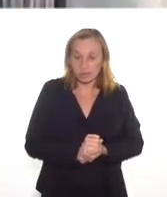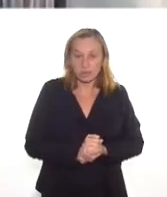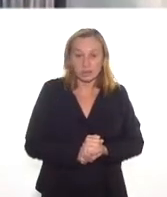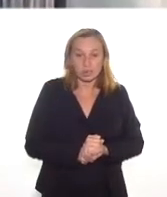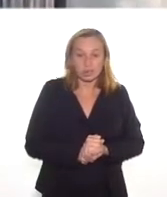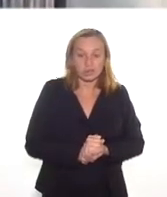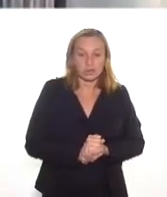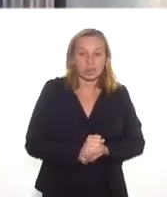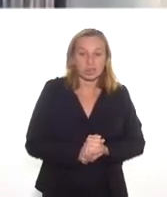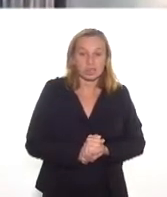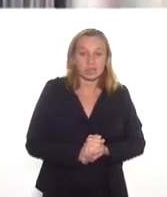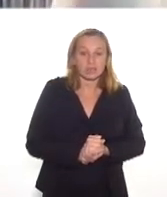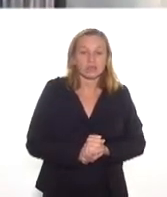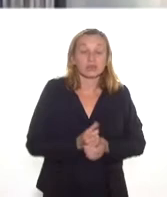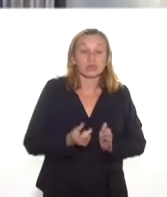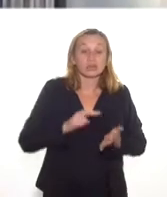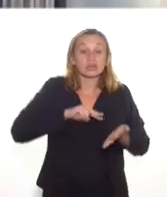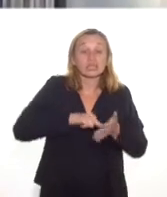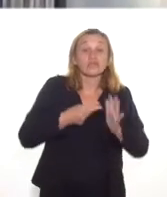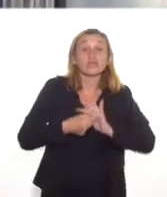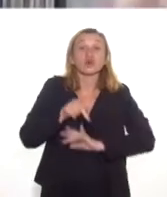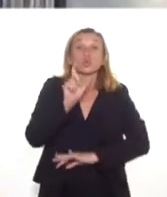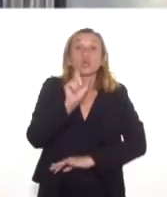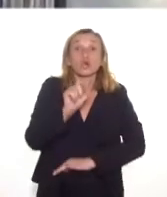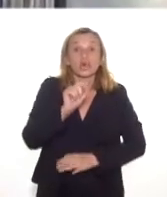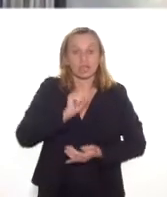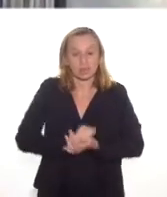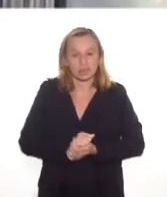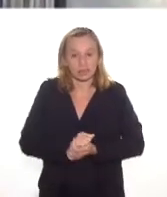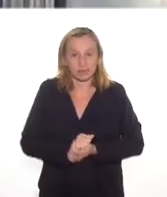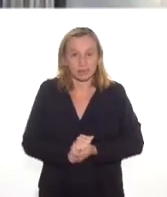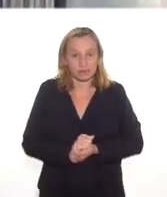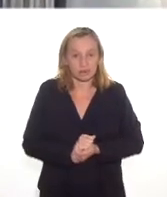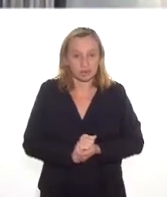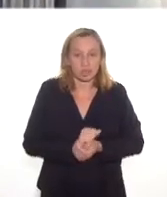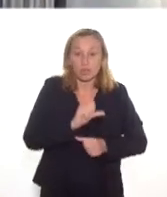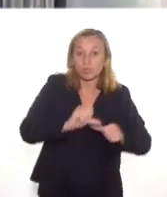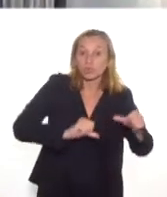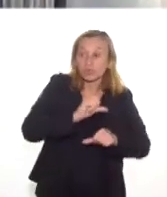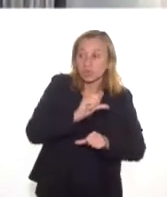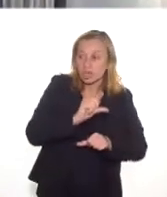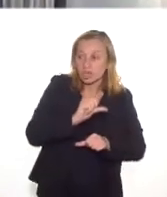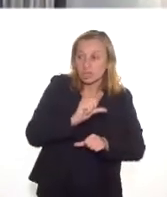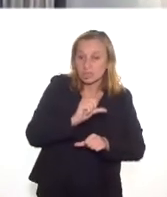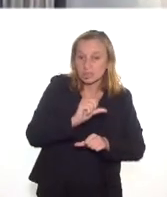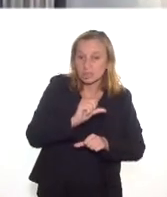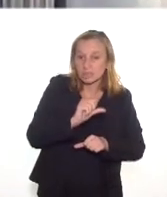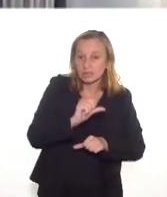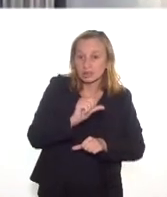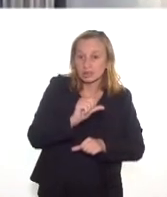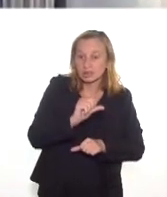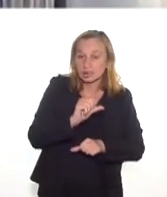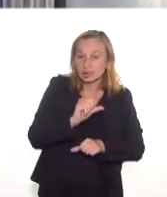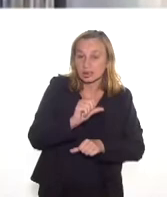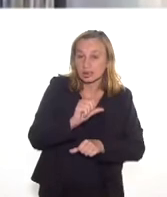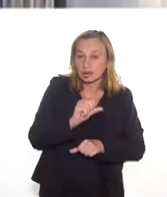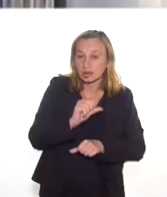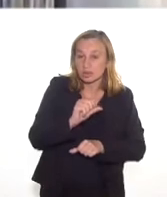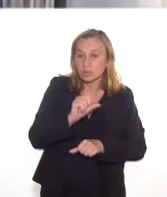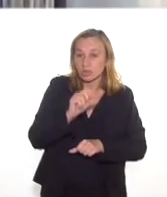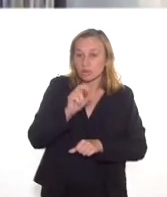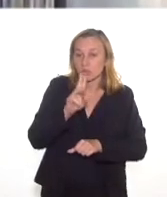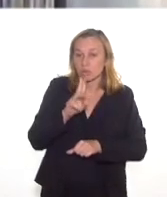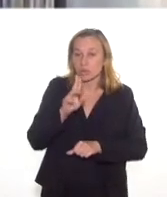esse alargamento significa, inclusive, mudanças de parâmetros urbanísticos. E mudanças